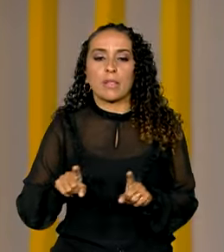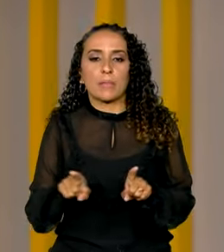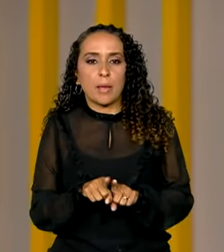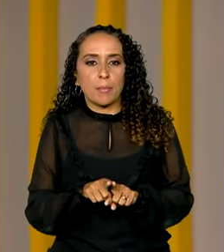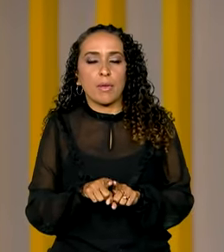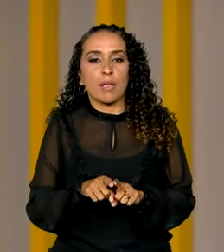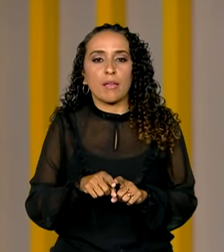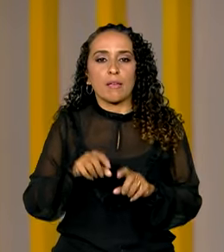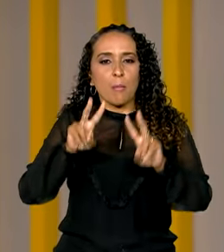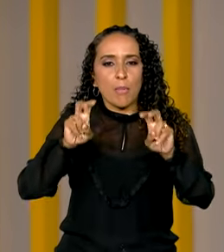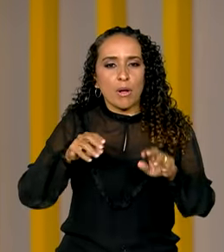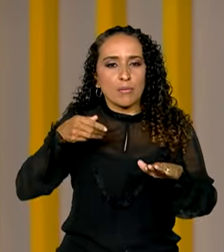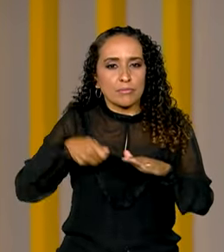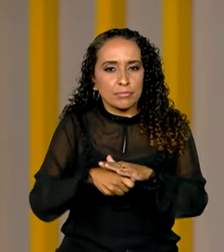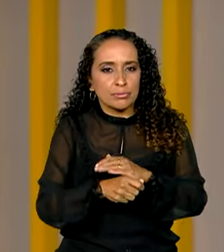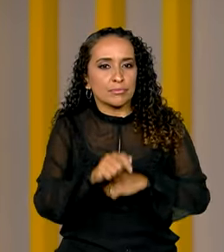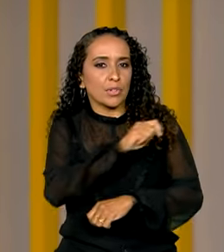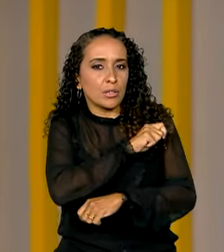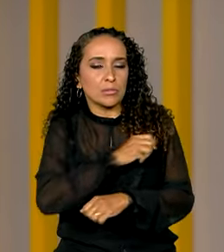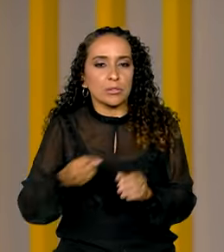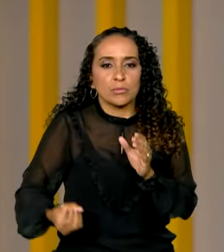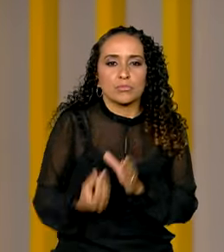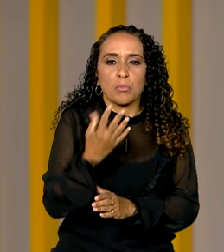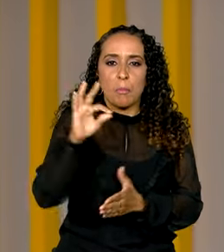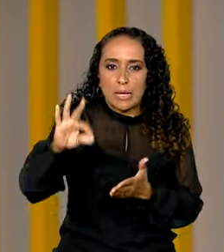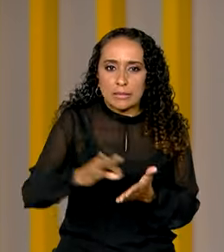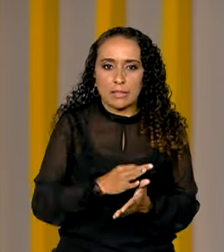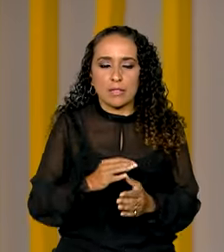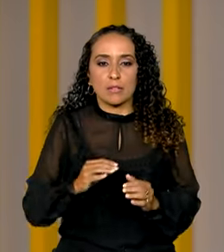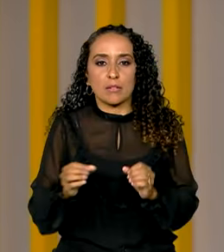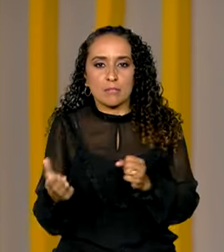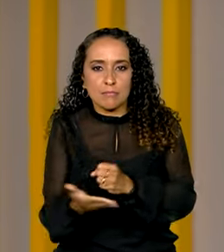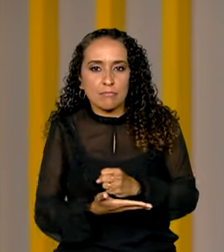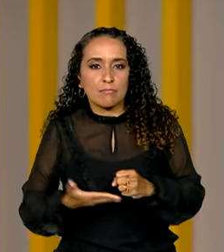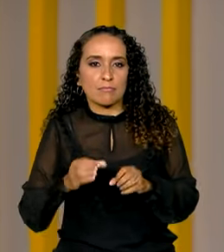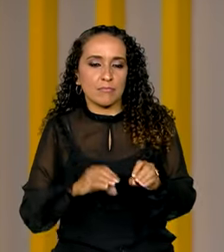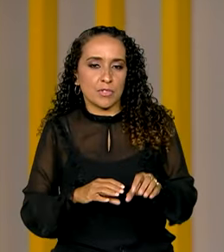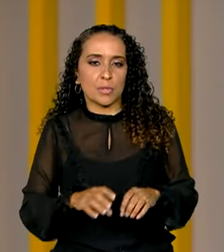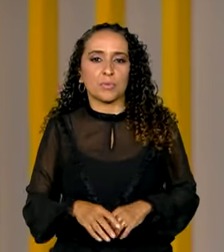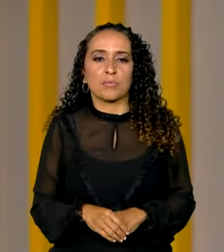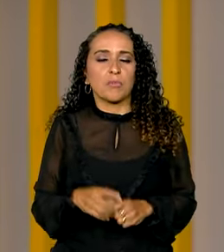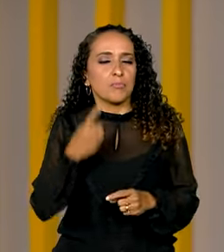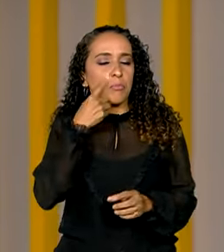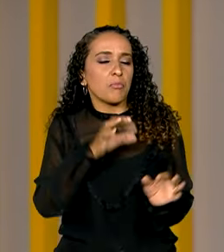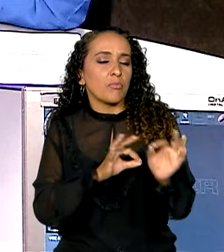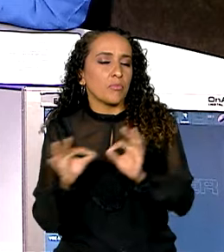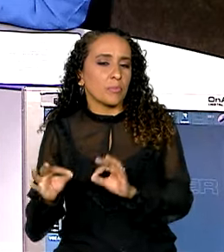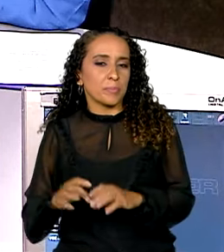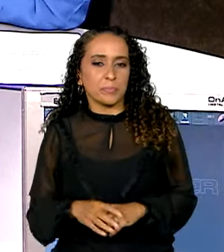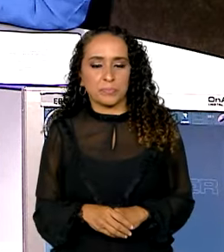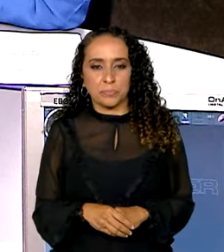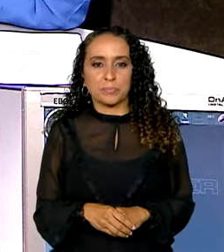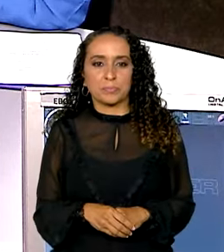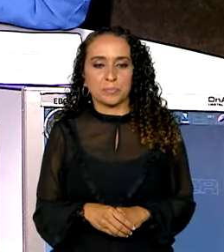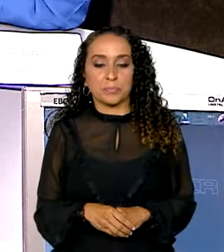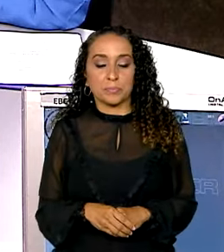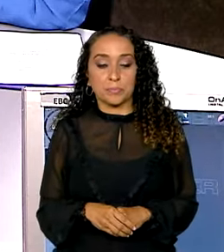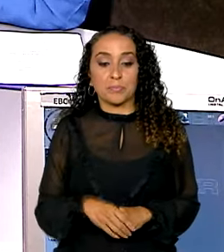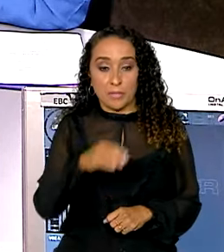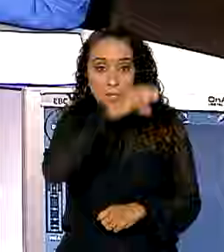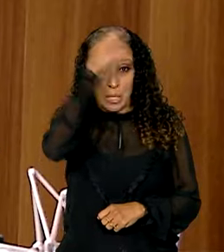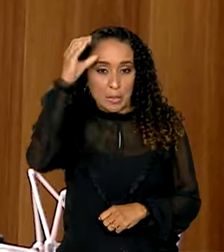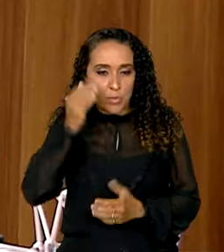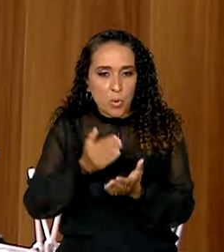o programa Pé de Meia e a criação de novas matrículas no ensino básico. Vamos ver como foi. Camilo